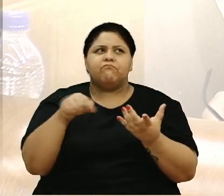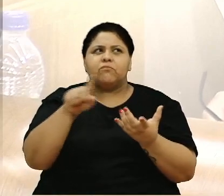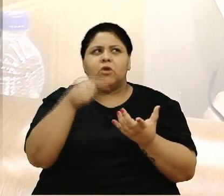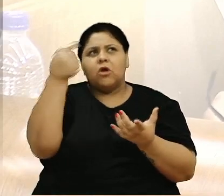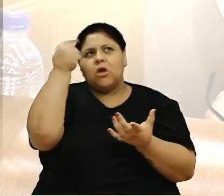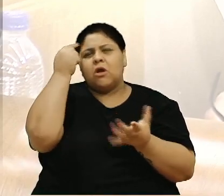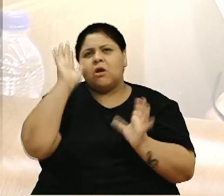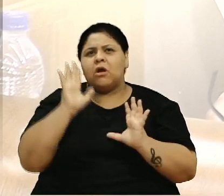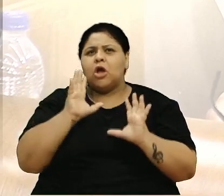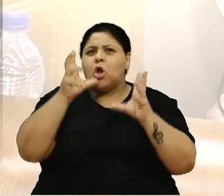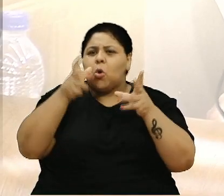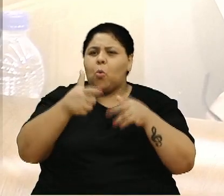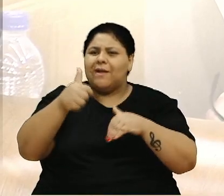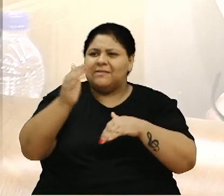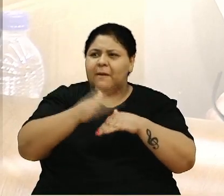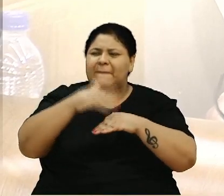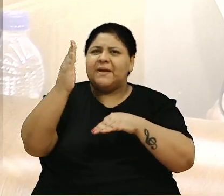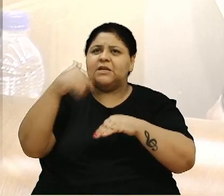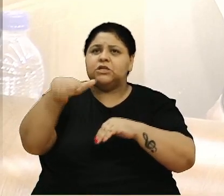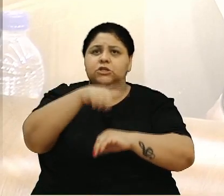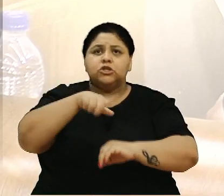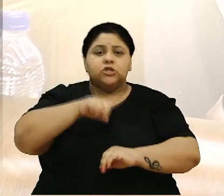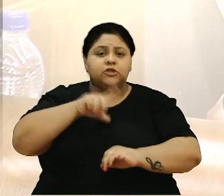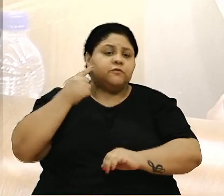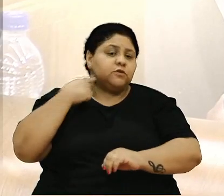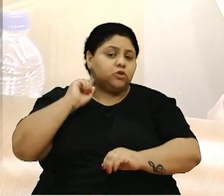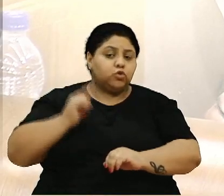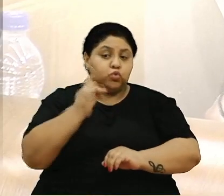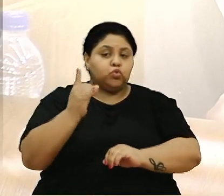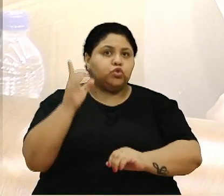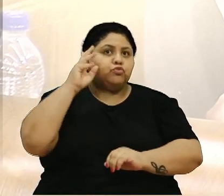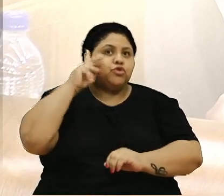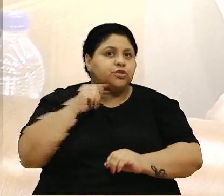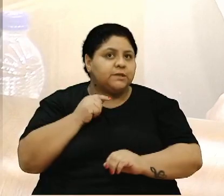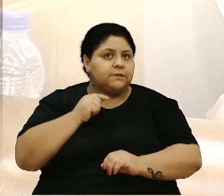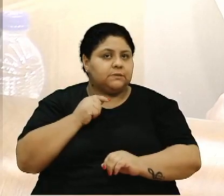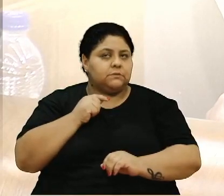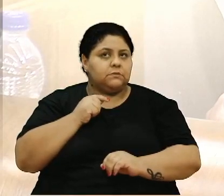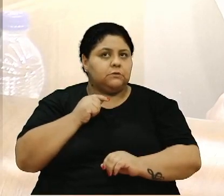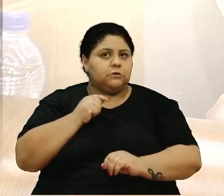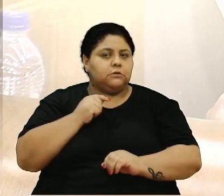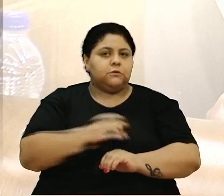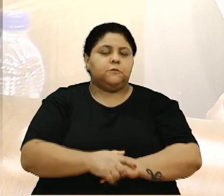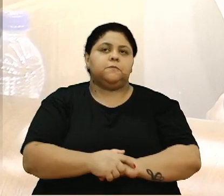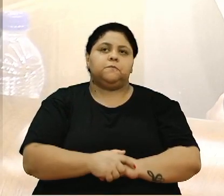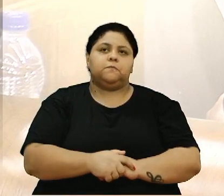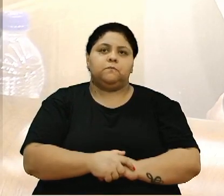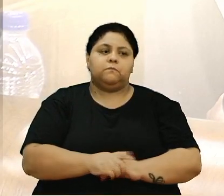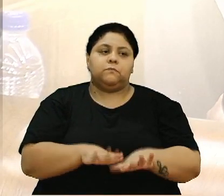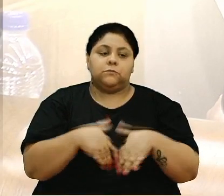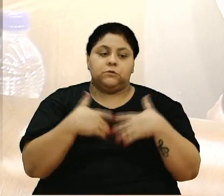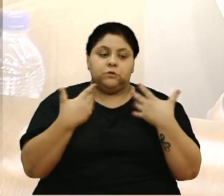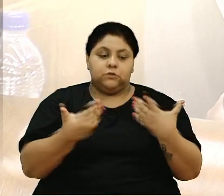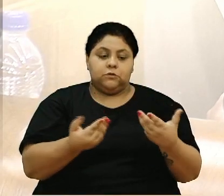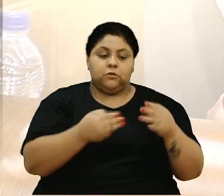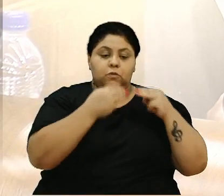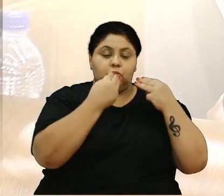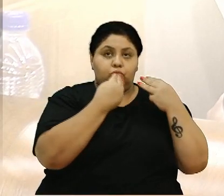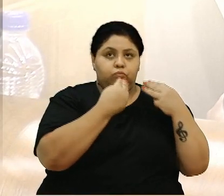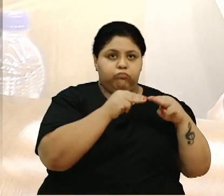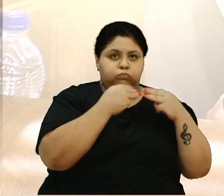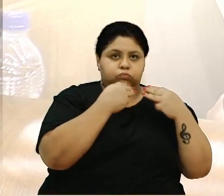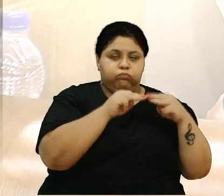E se acontecer de acumular mais 1 ou 2 dias ali, vai ser o caos. Isso aí é uma noite,